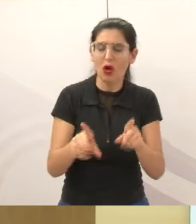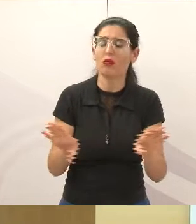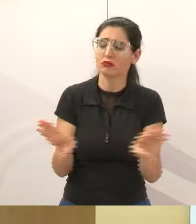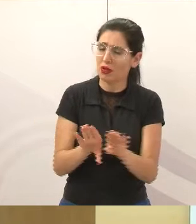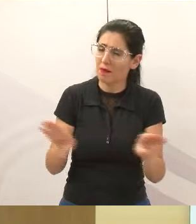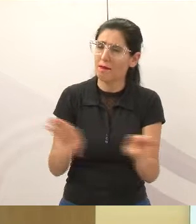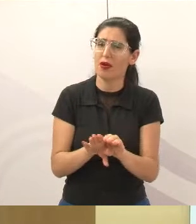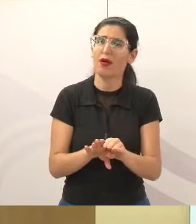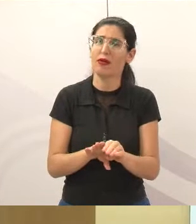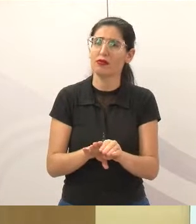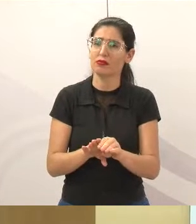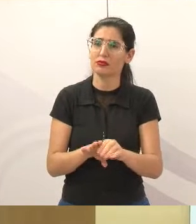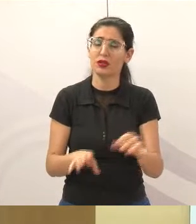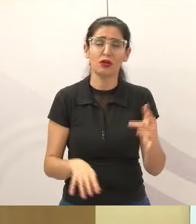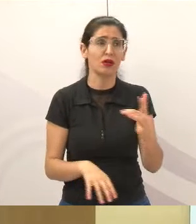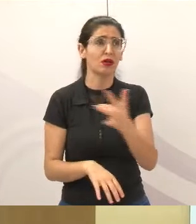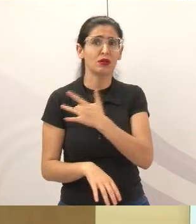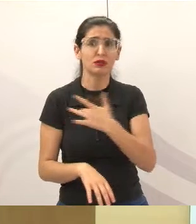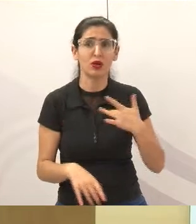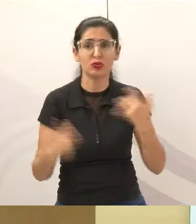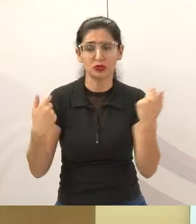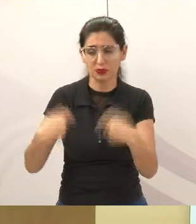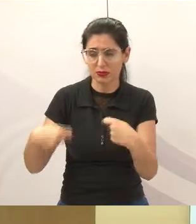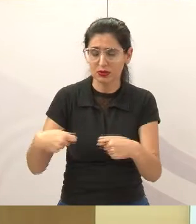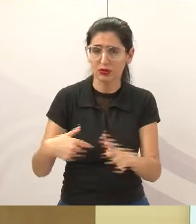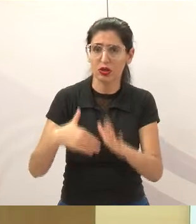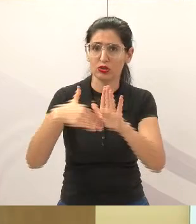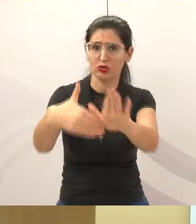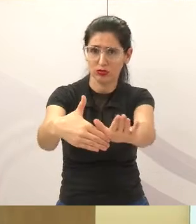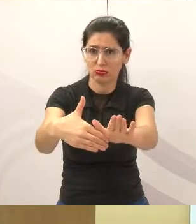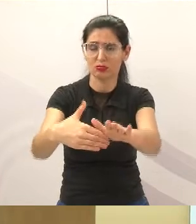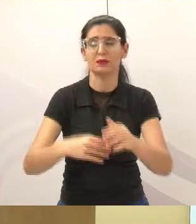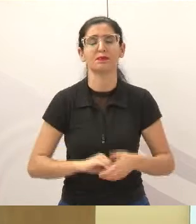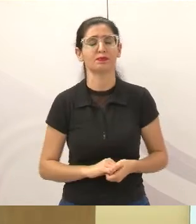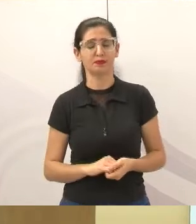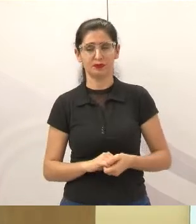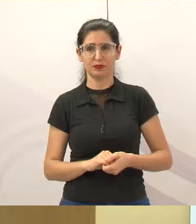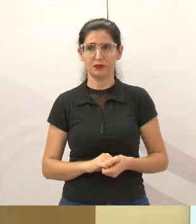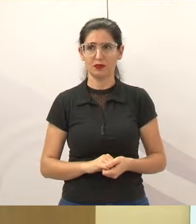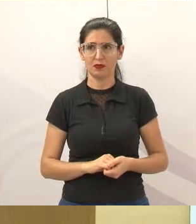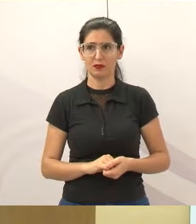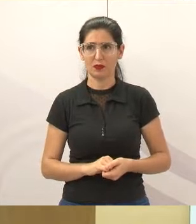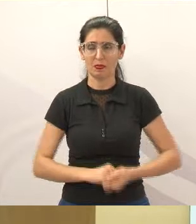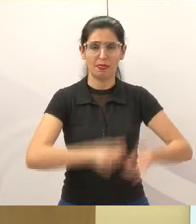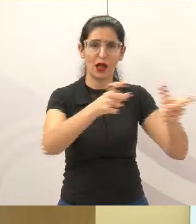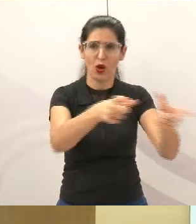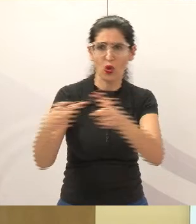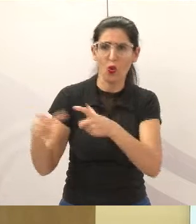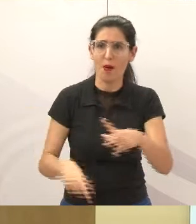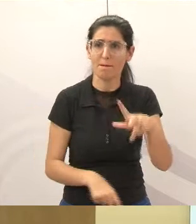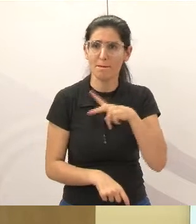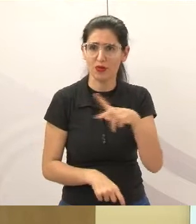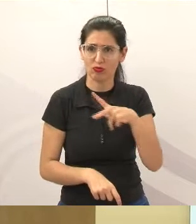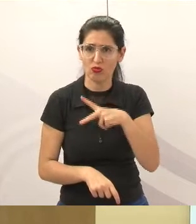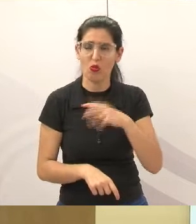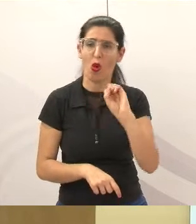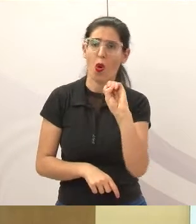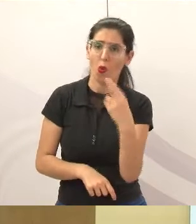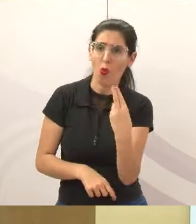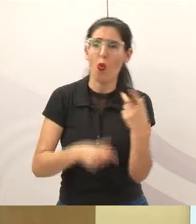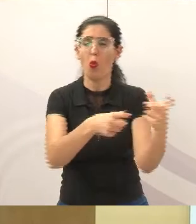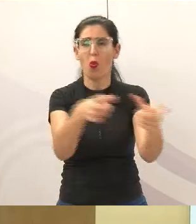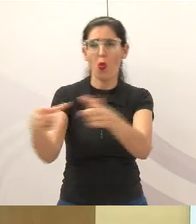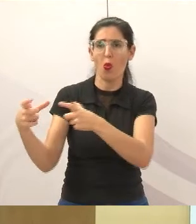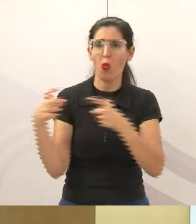saúde. O projeto que normatiza que estabelecimentos públicos ou privados que